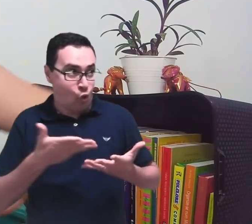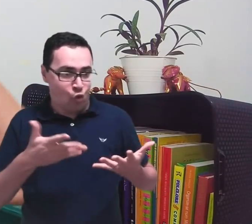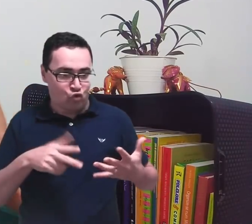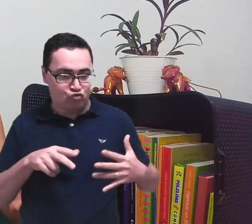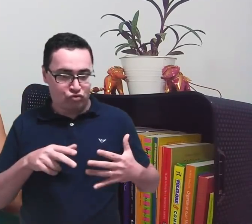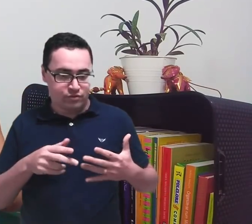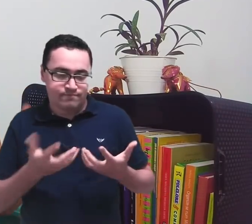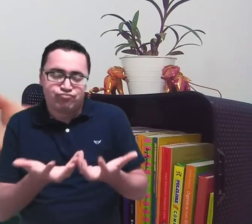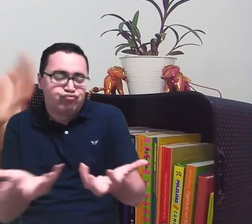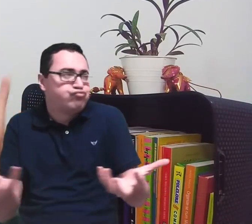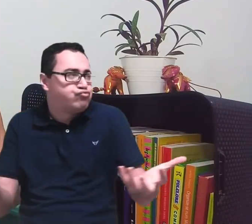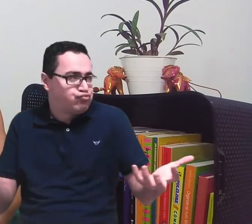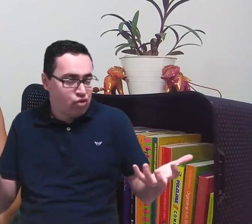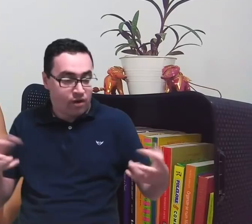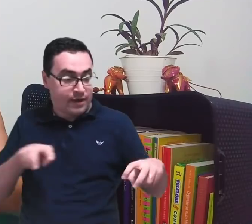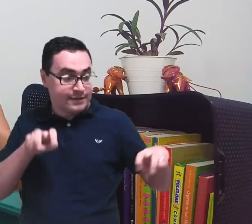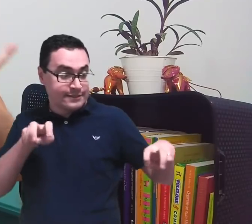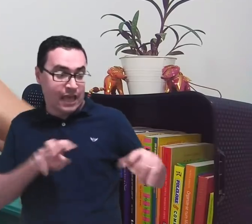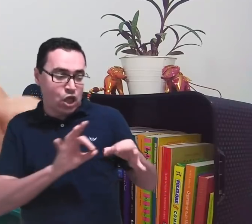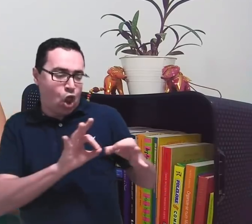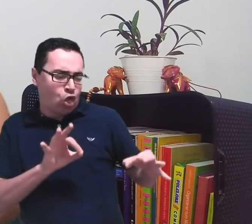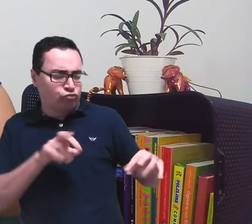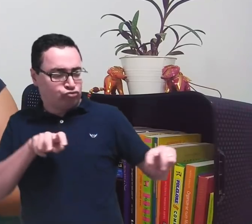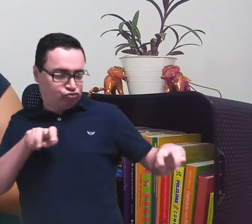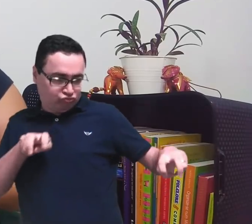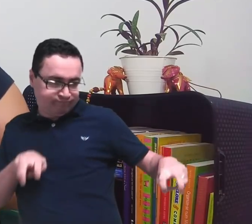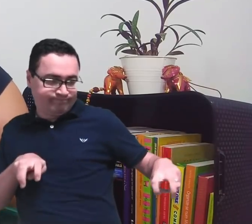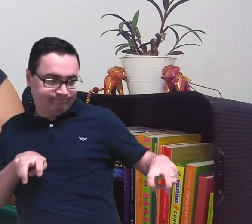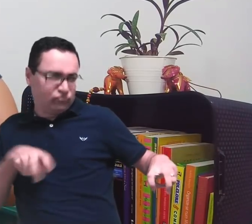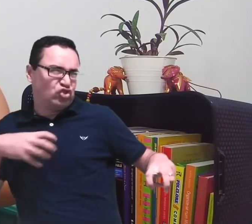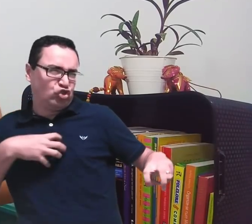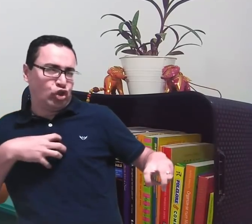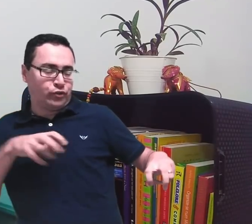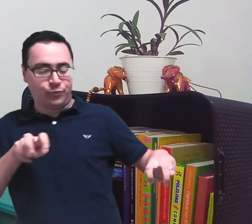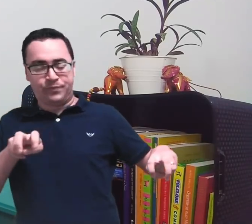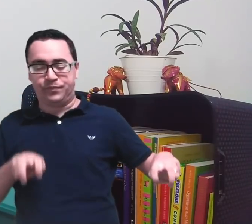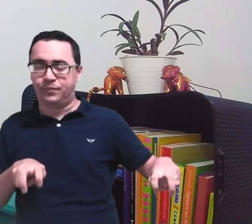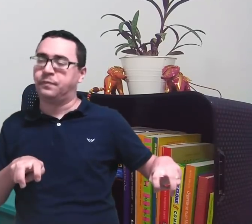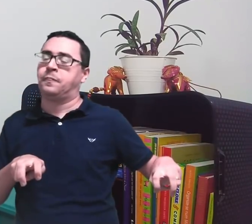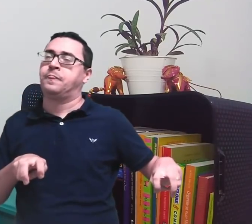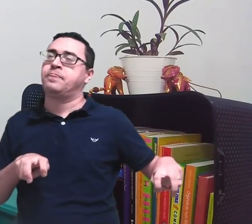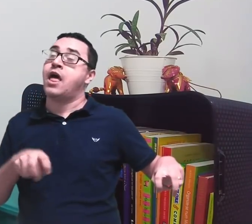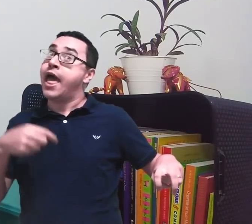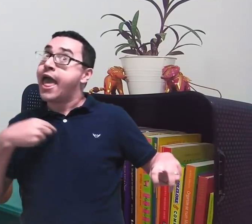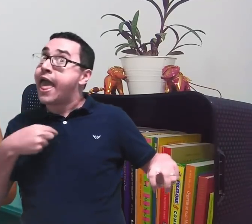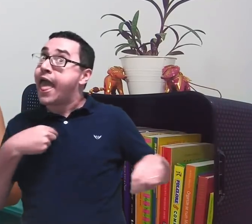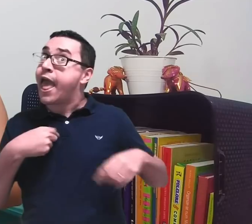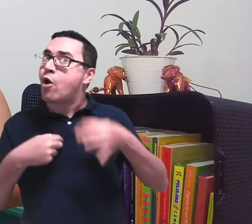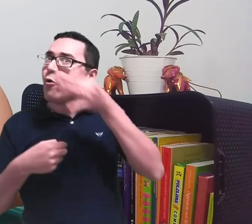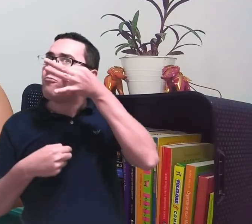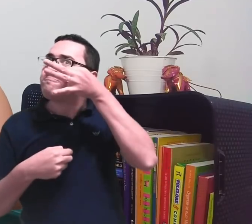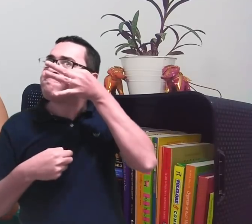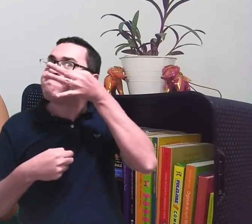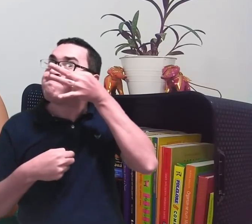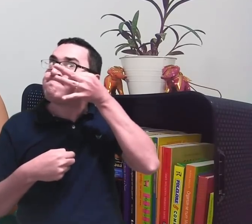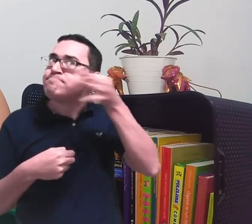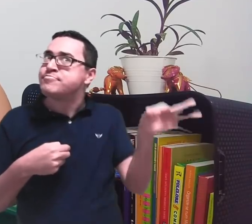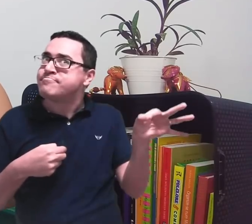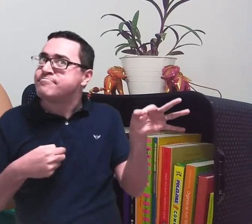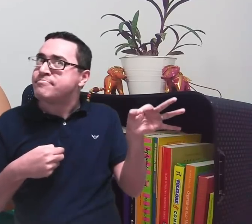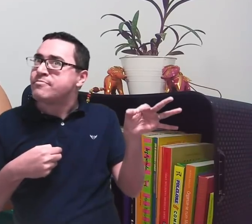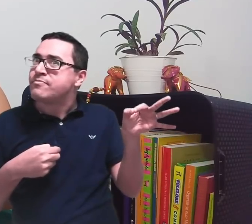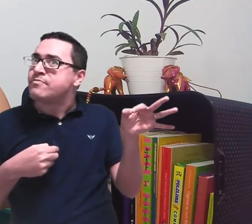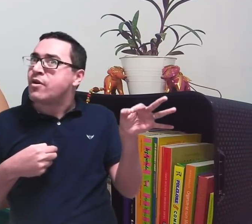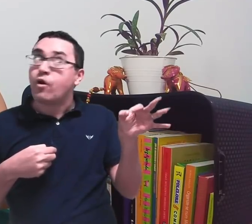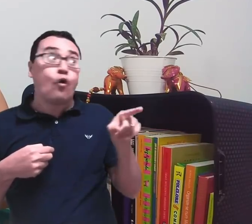na relva, assim. Eu olharei para você pelo canto do olho e